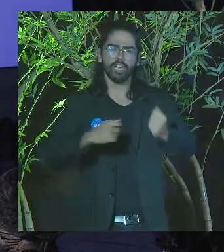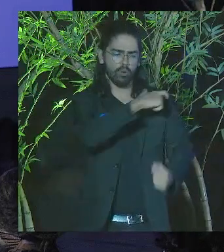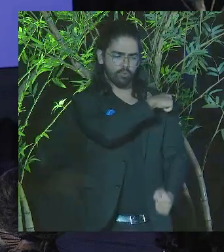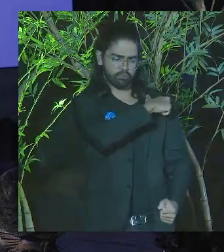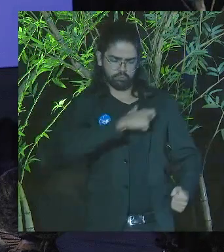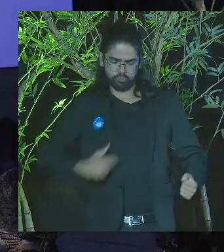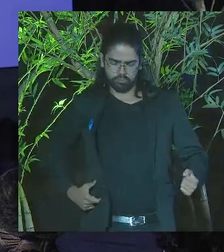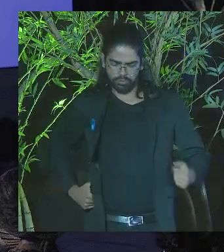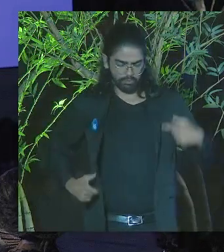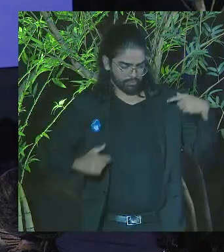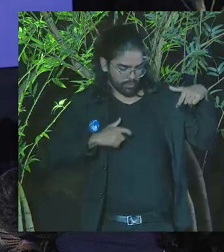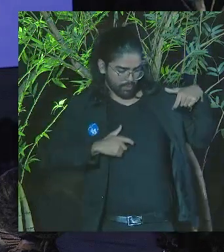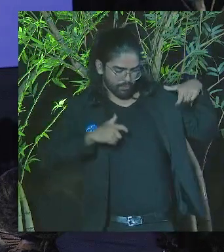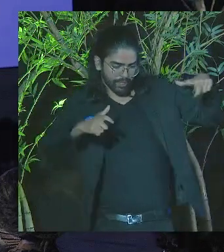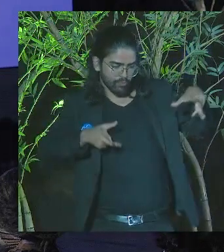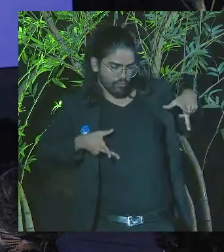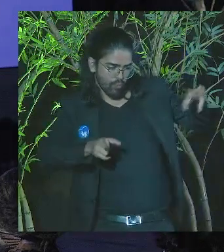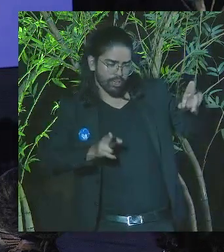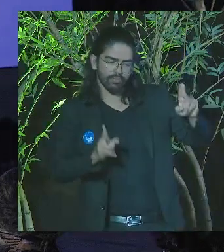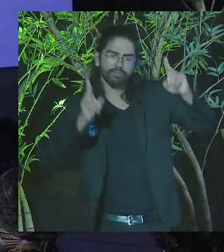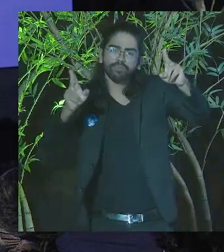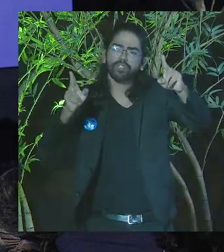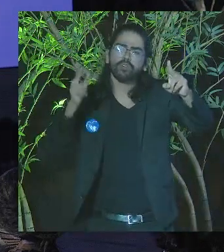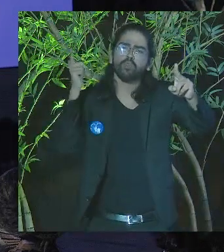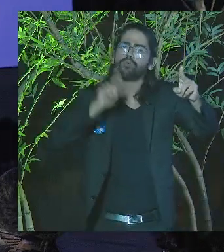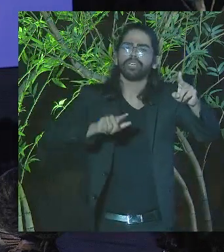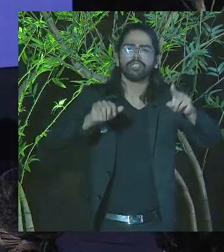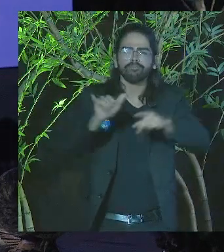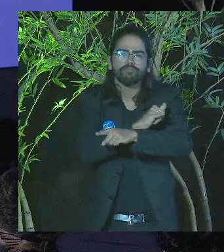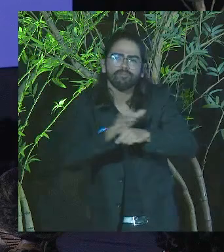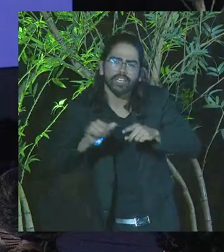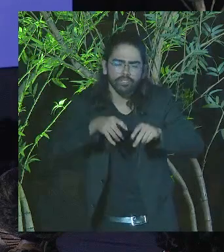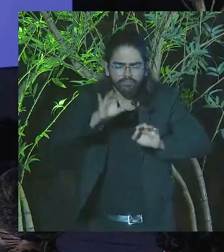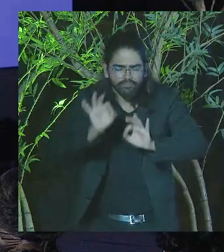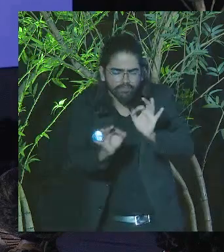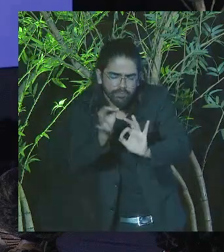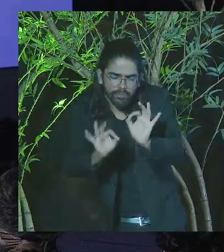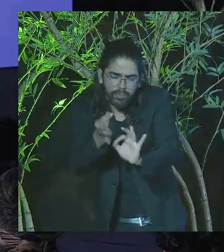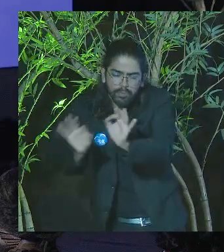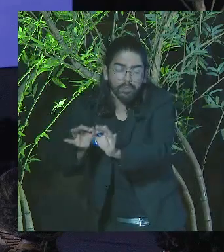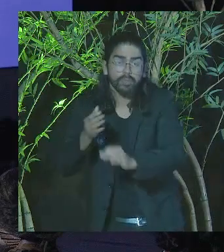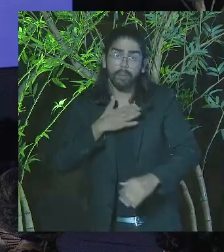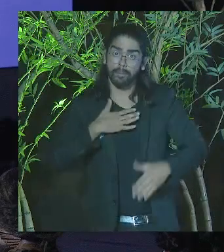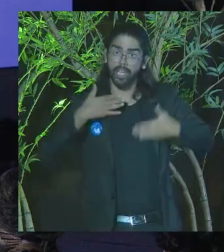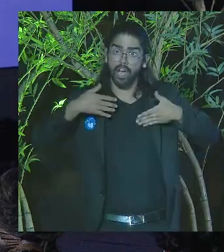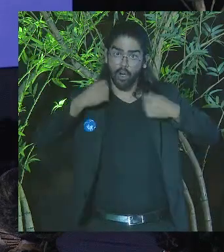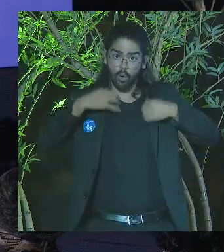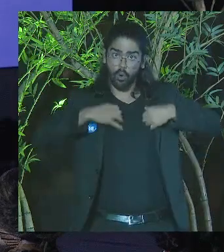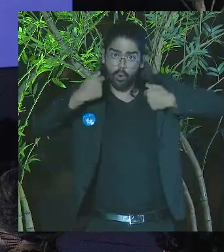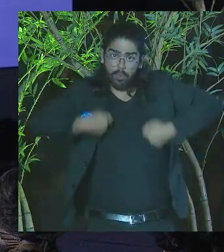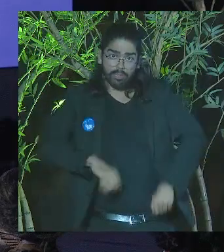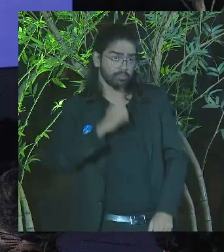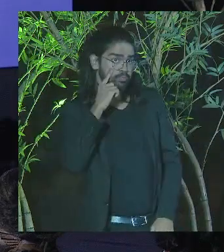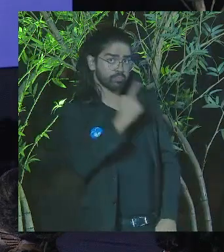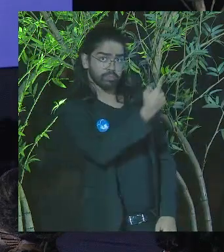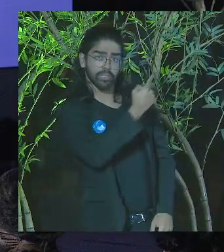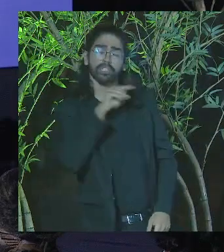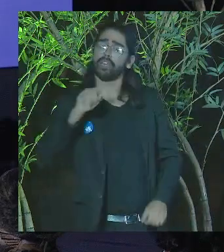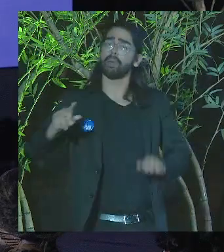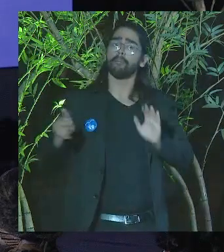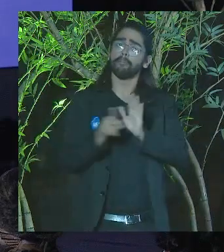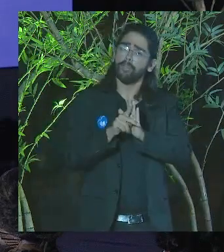moda, para criar bolsa, para criar roupa. E essa roupa é toda de cinto de segurança. com um impacto na